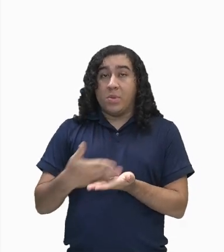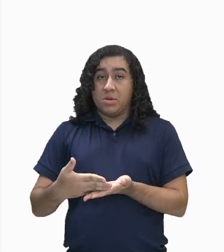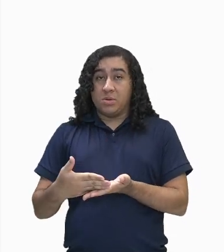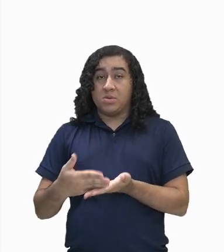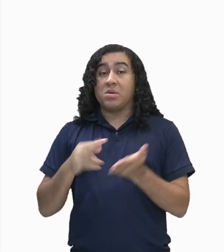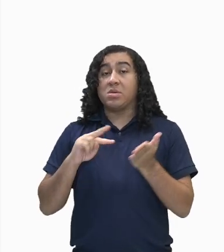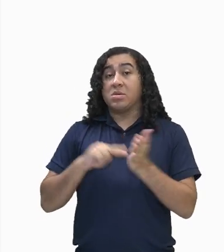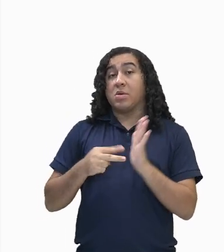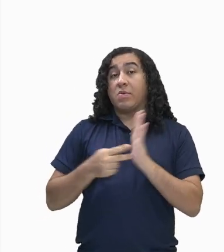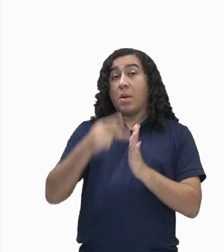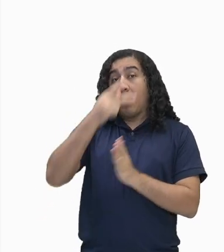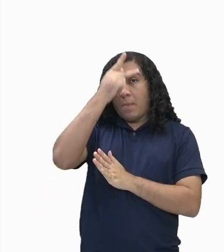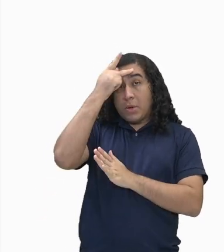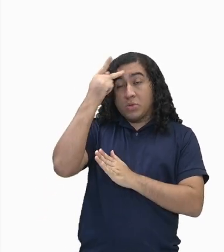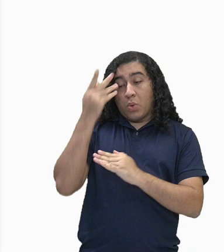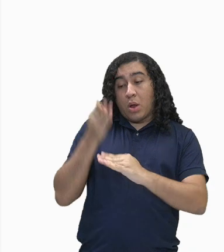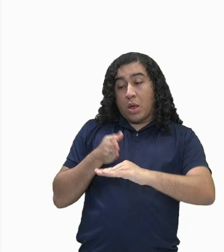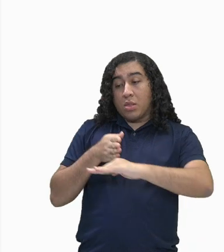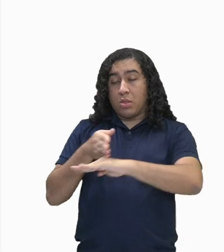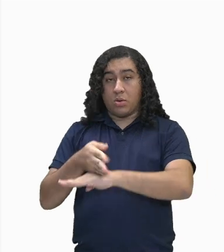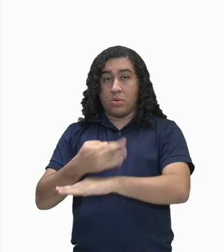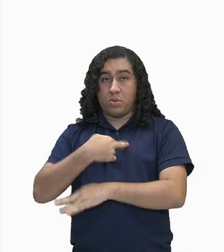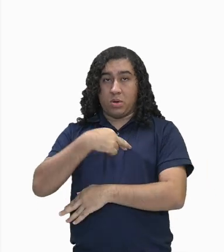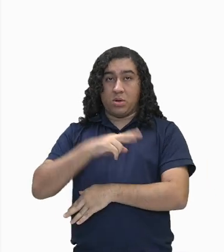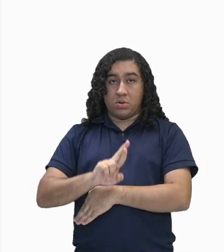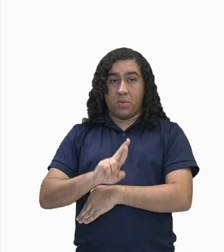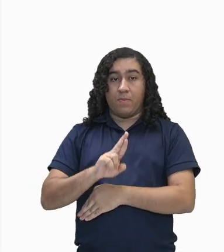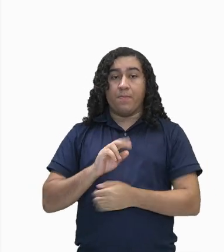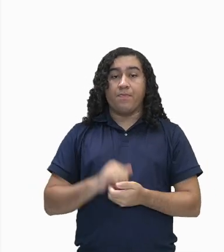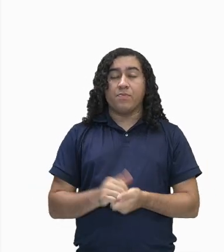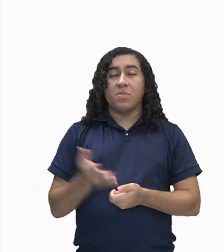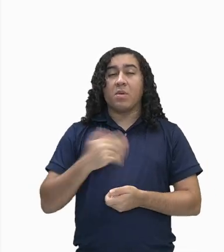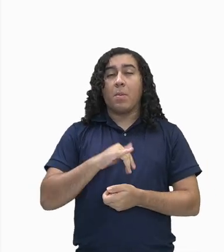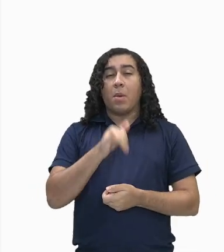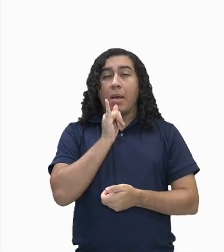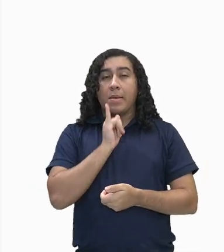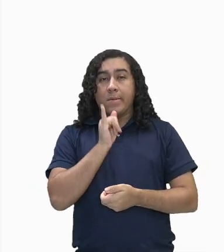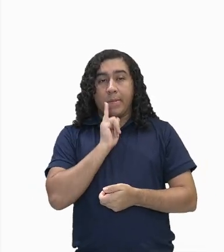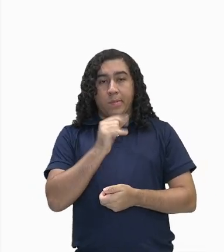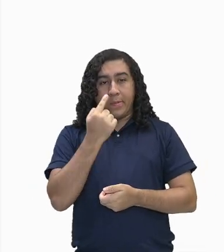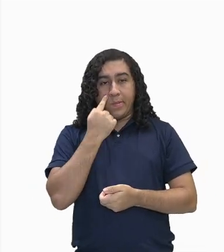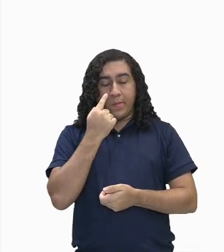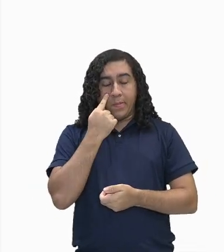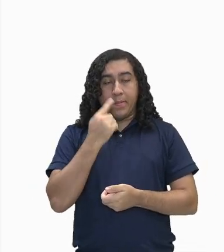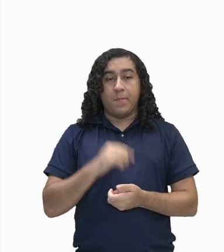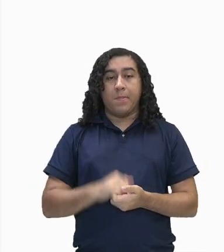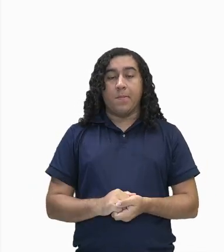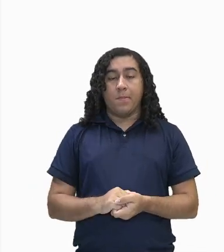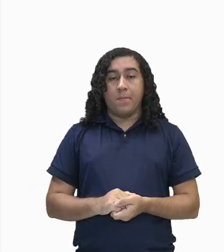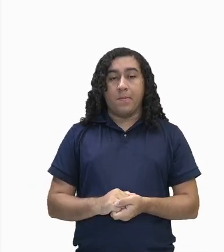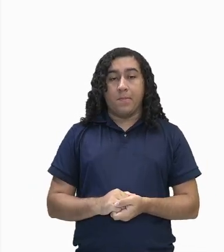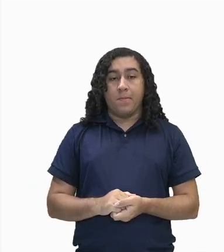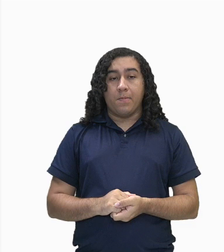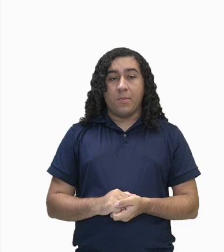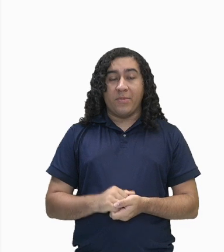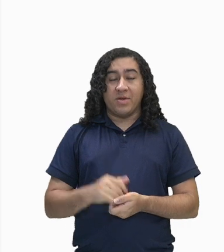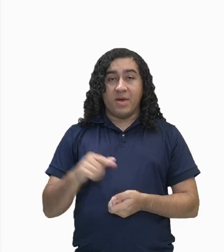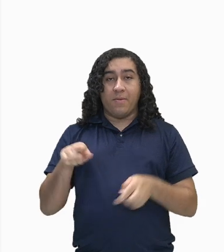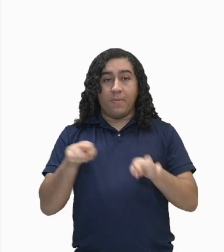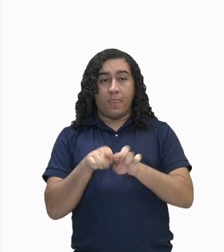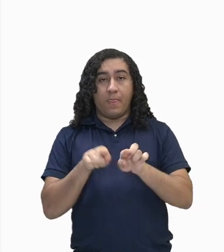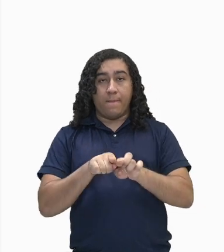da pessoa em uma religião. Vamos ver os exemplos de ritos de iniciação? No cristianismo nós